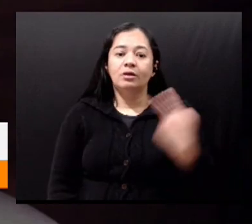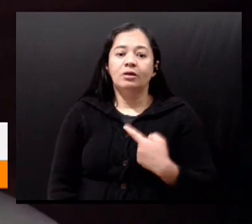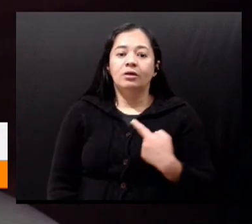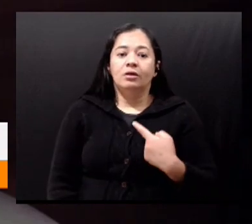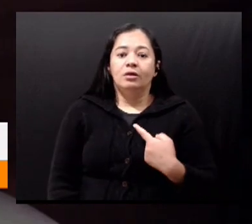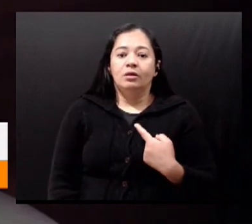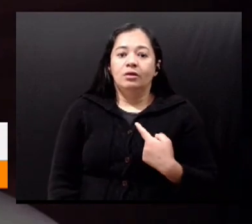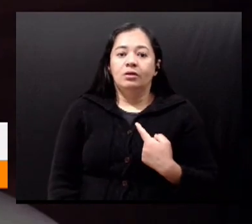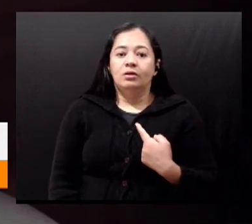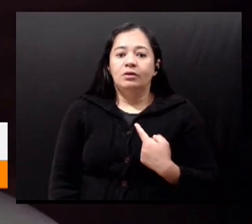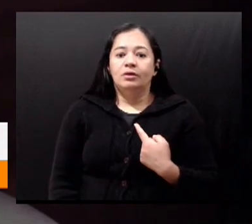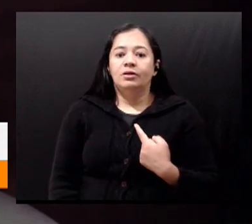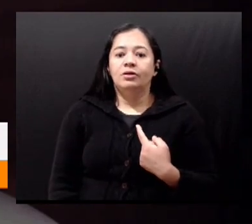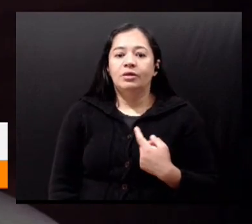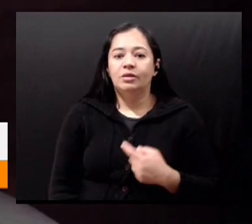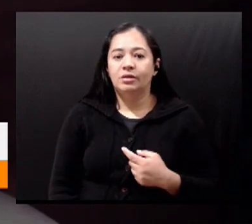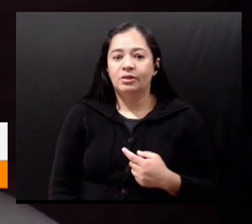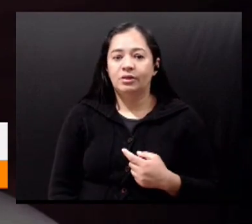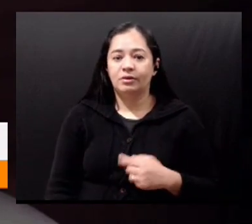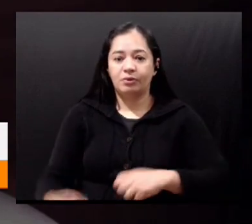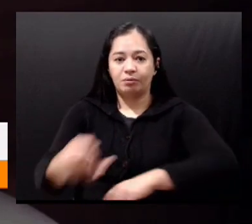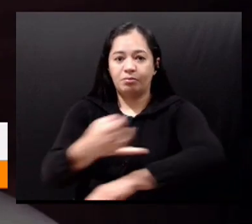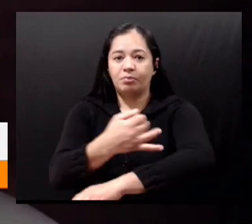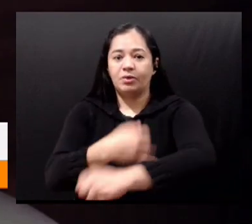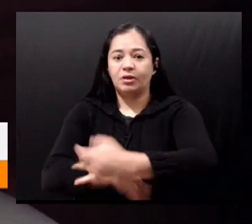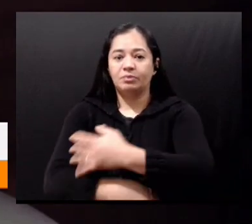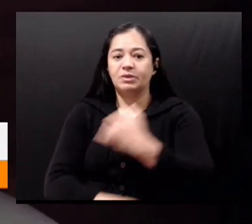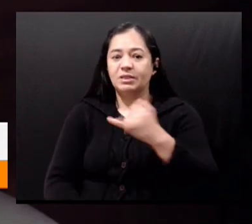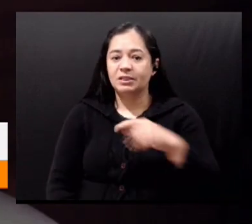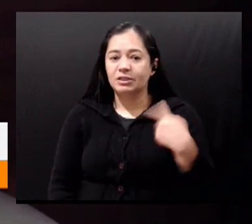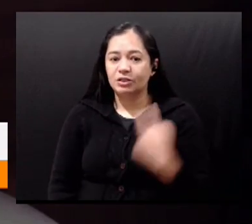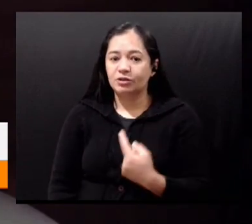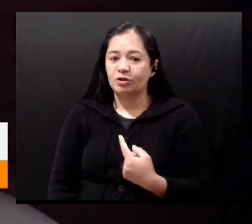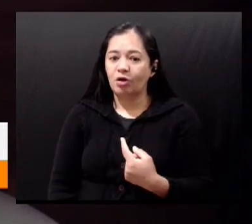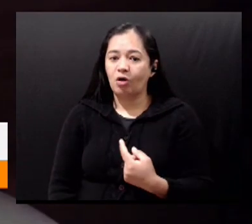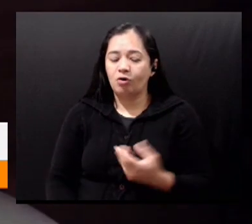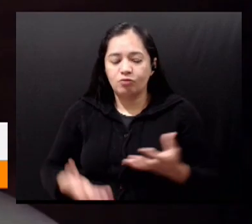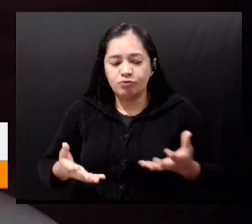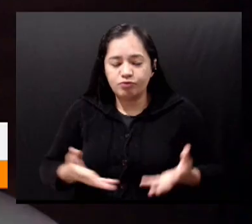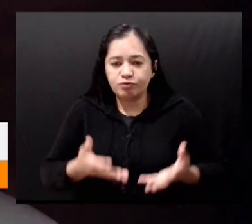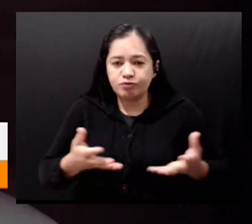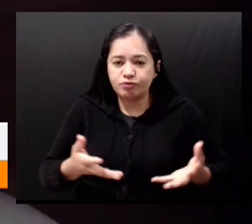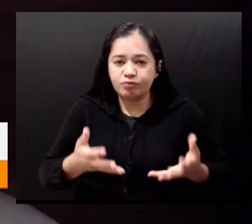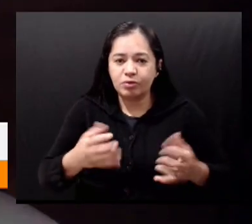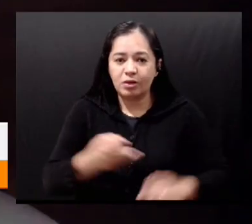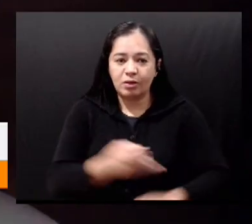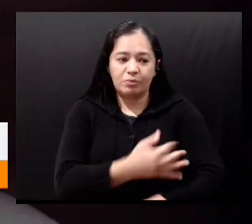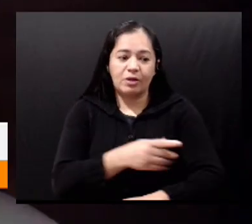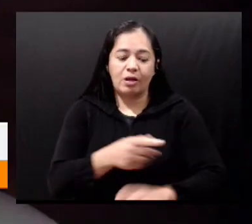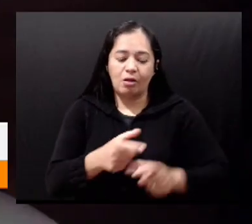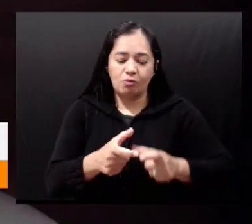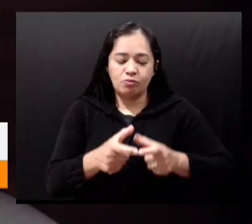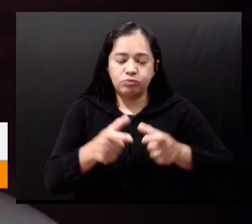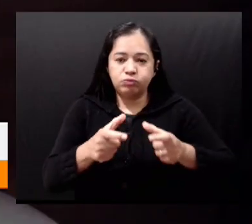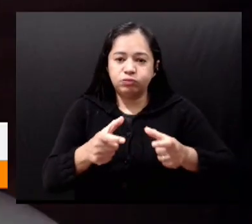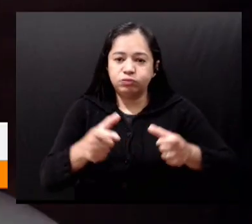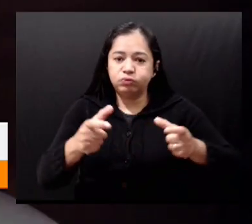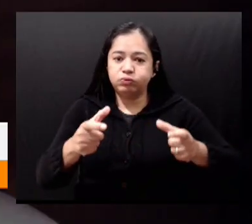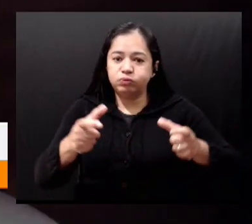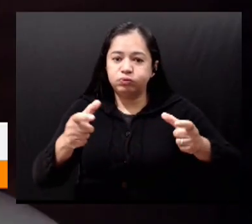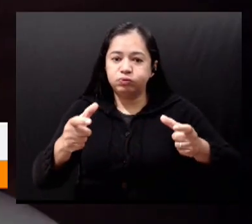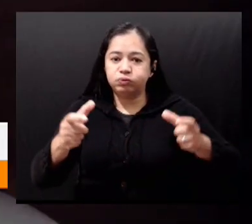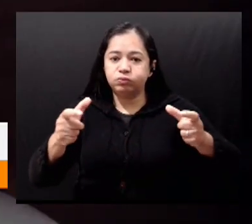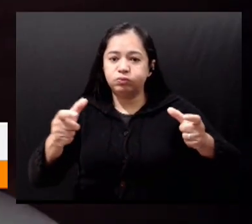vai acionar uma emoção e se a gente alimenta essa emoção, ela vai crescendo, como eu falei, a bola de neve. Sim. E aí o